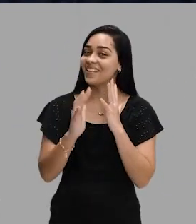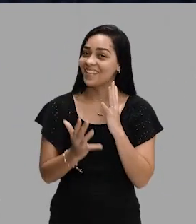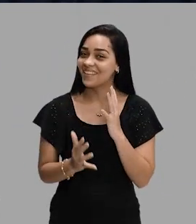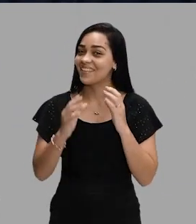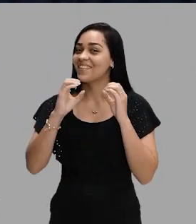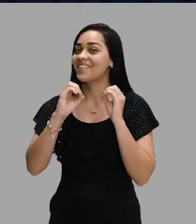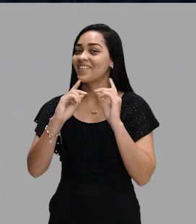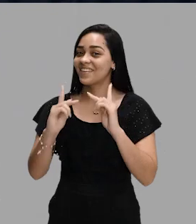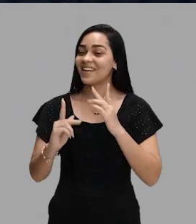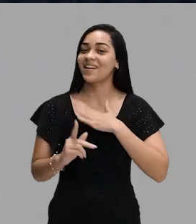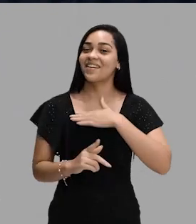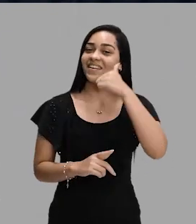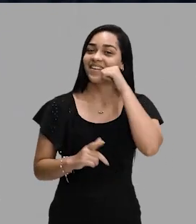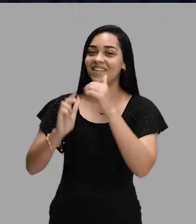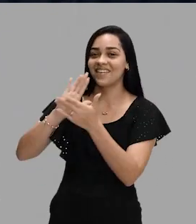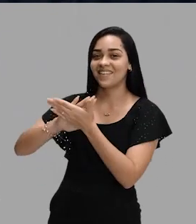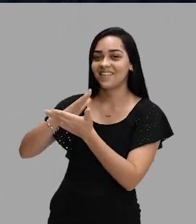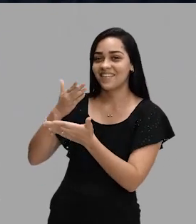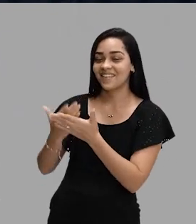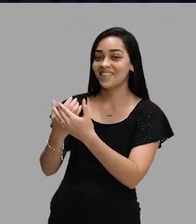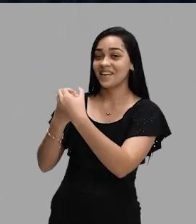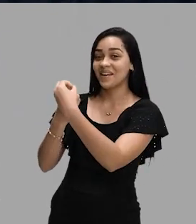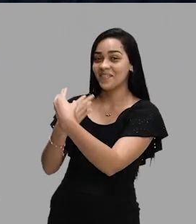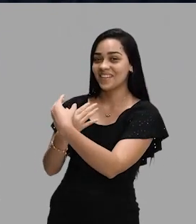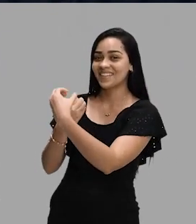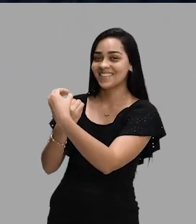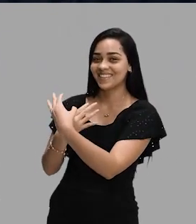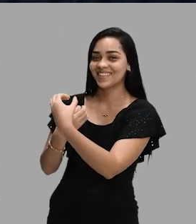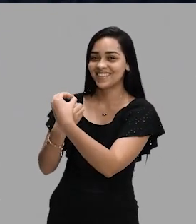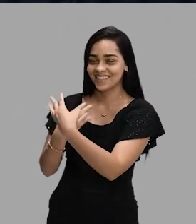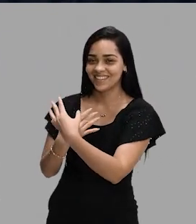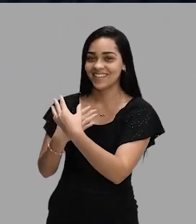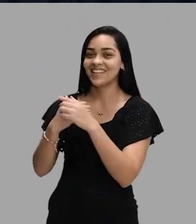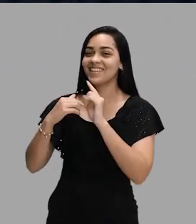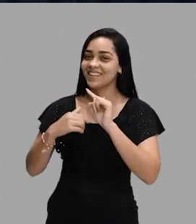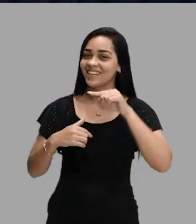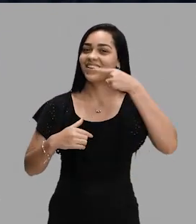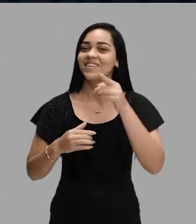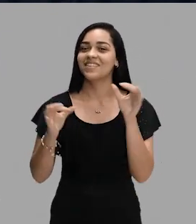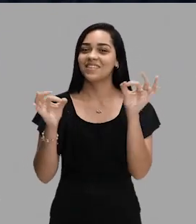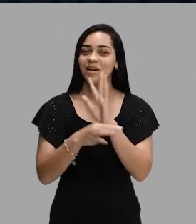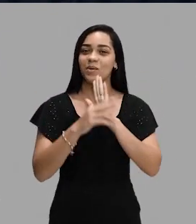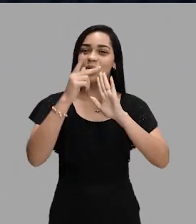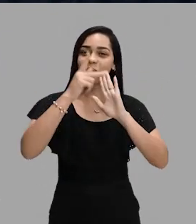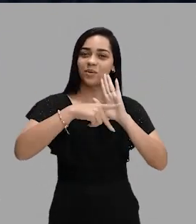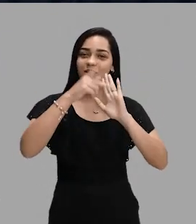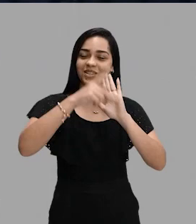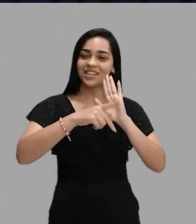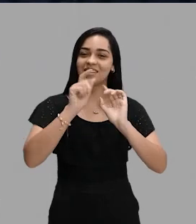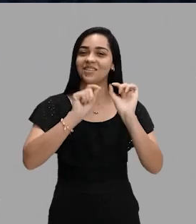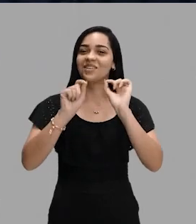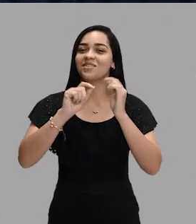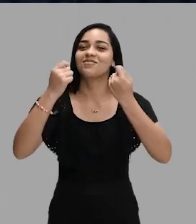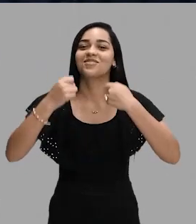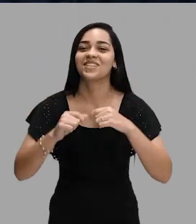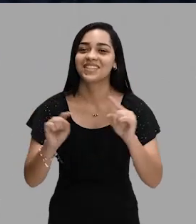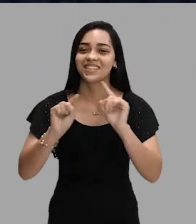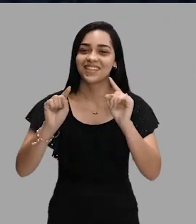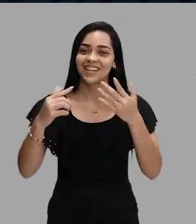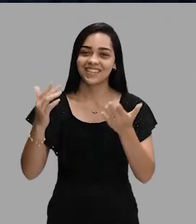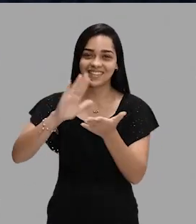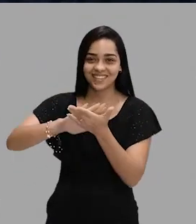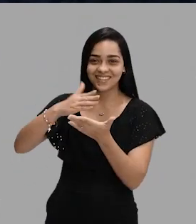viu? A minha amiga aqui do lado está me ensinando e daqui para o final do projeto eu já vou, ela não vou mais nem precisar